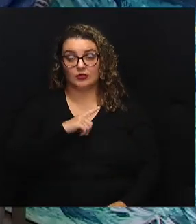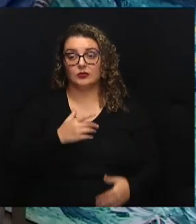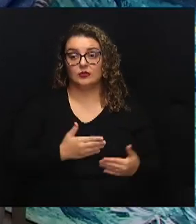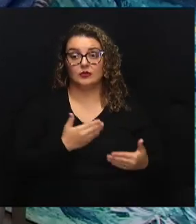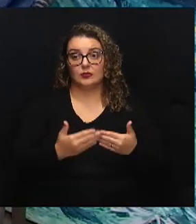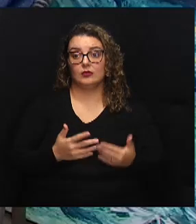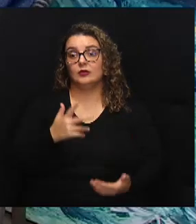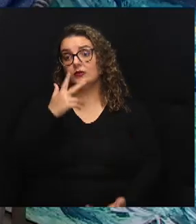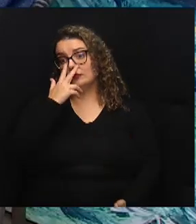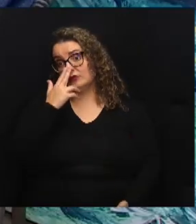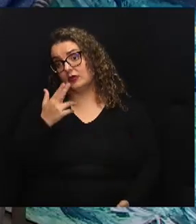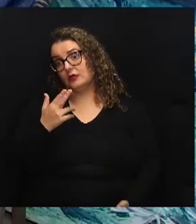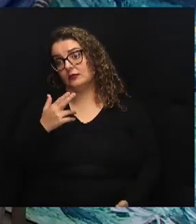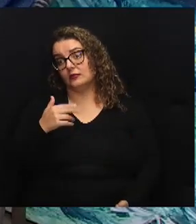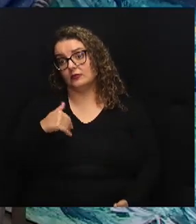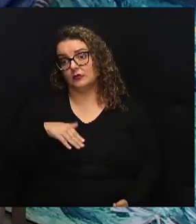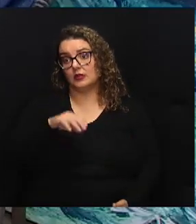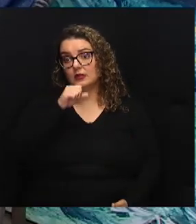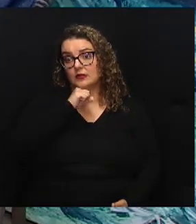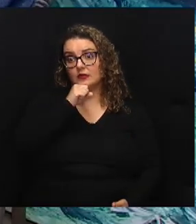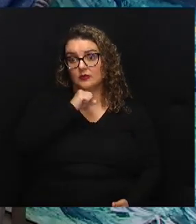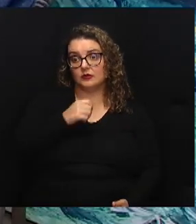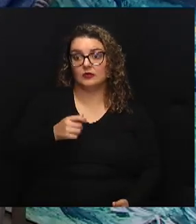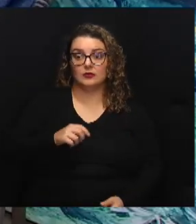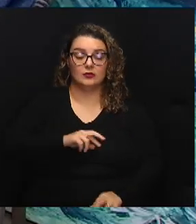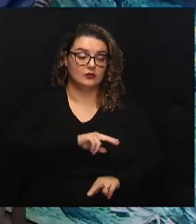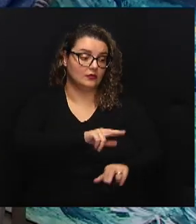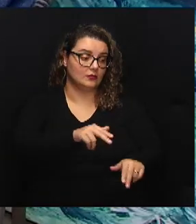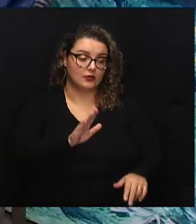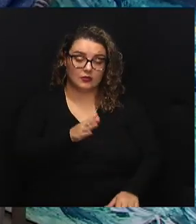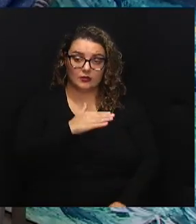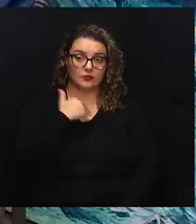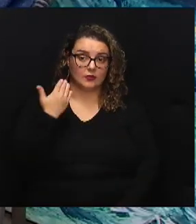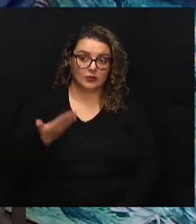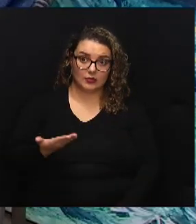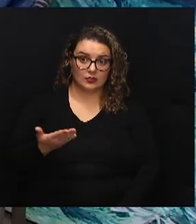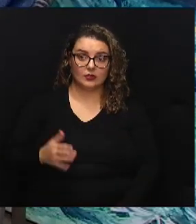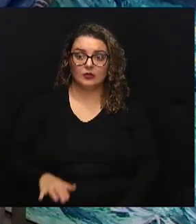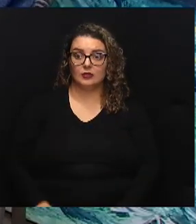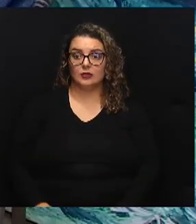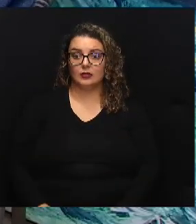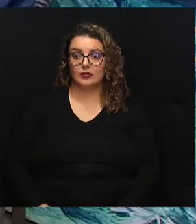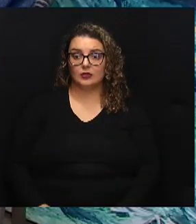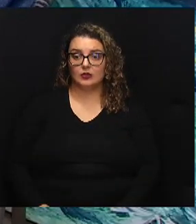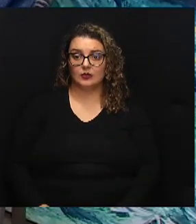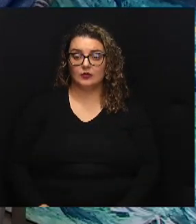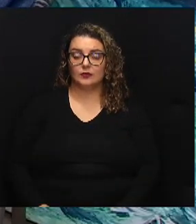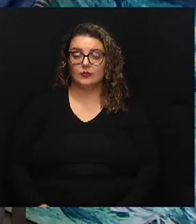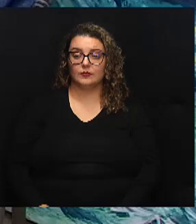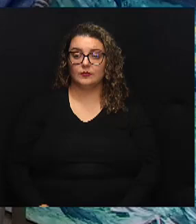parecem mais velhos que eu, e muitos já morreram. E eram...